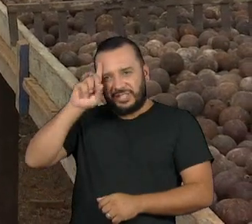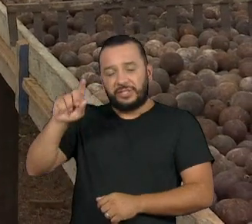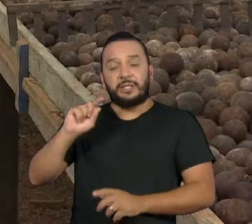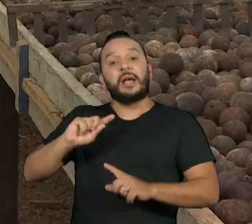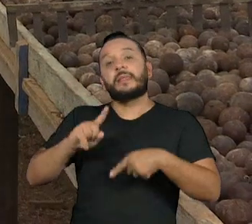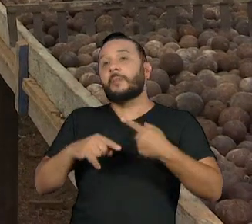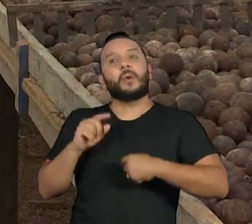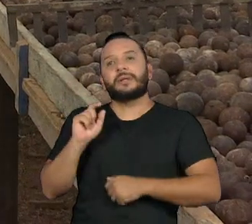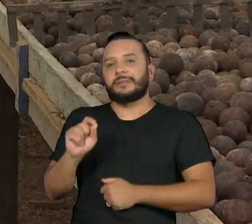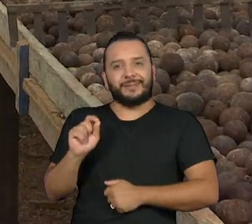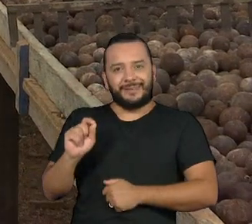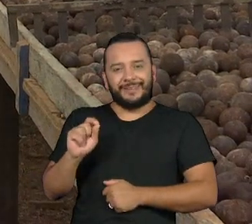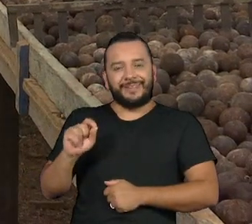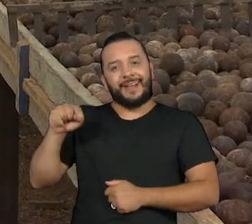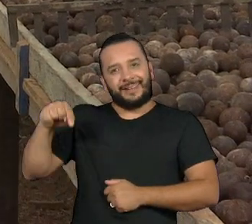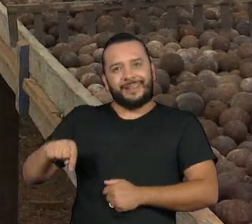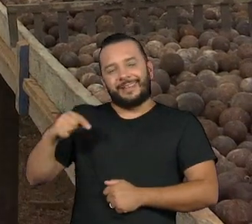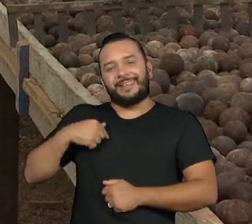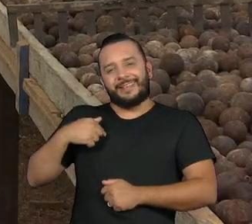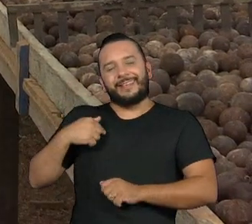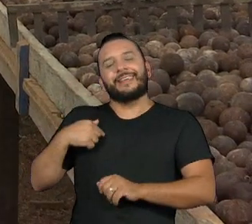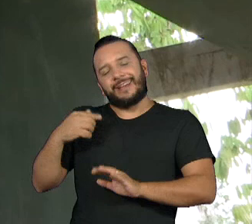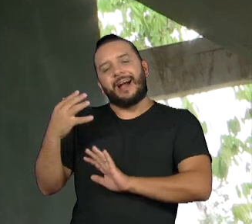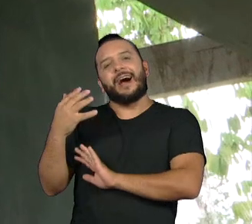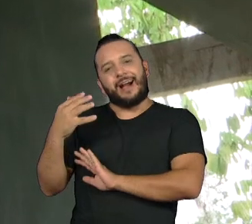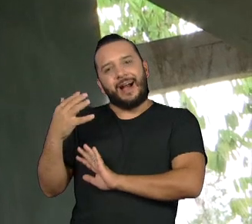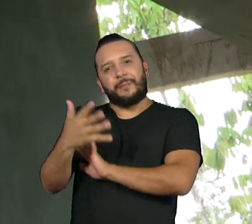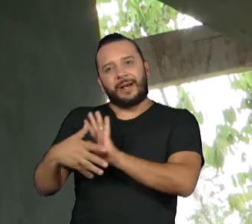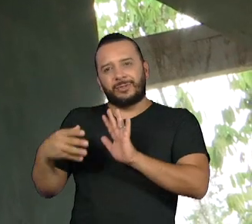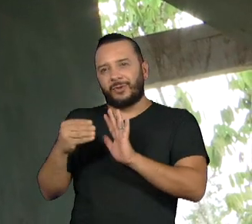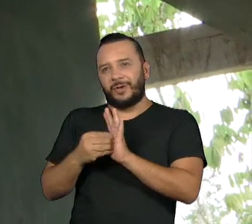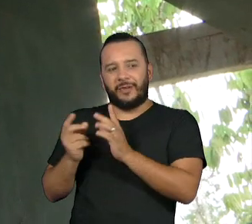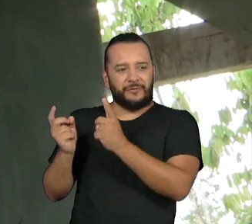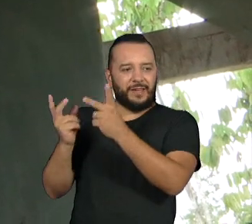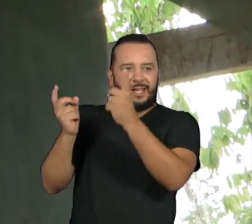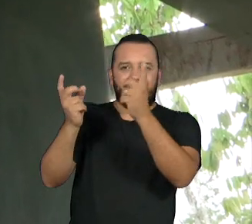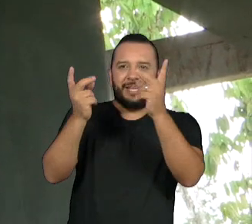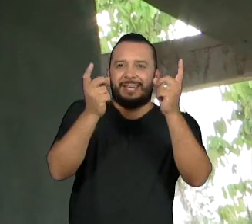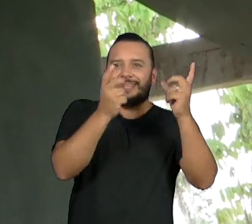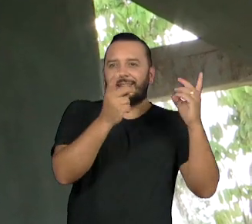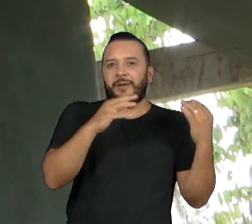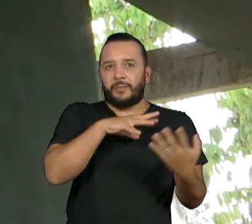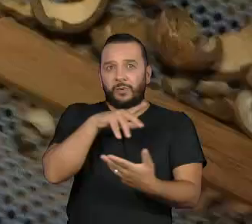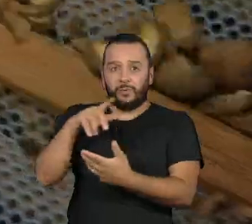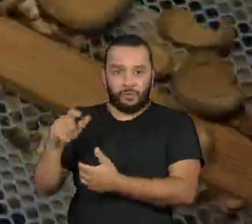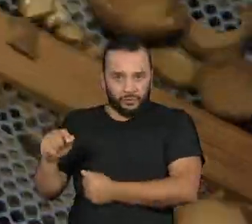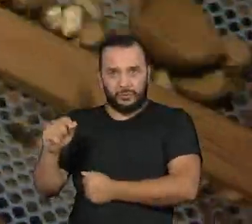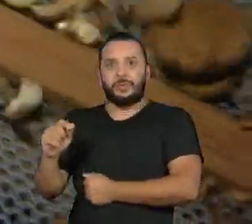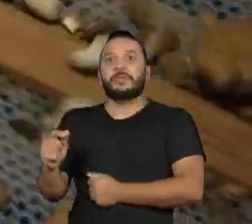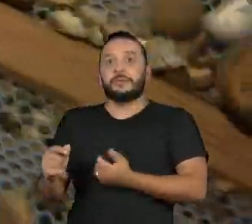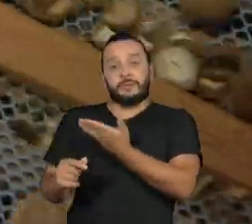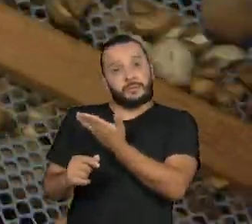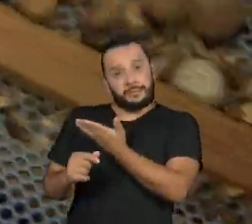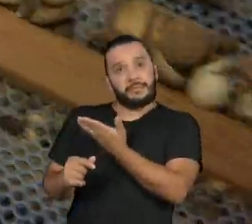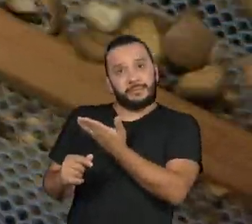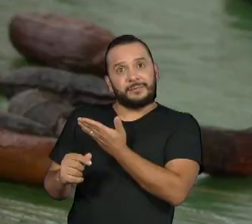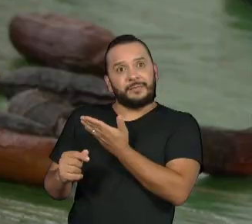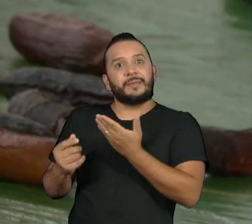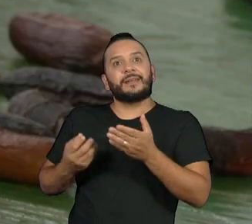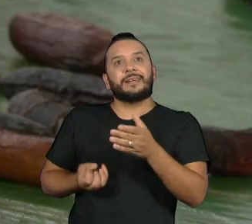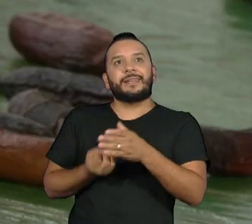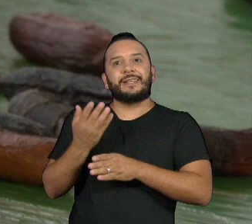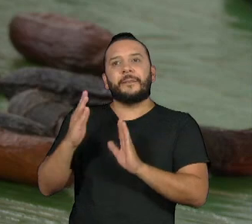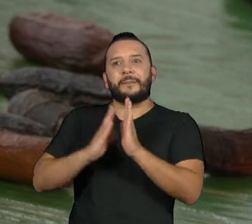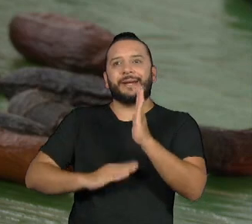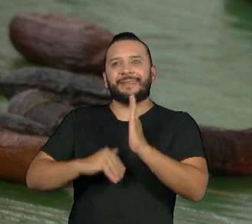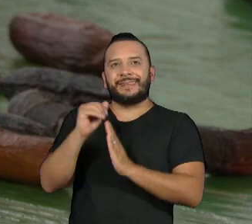depois sair da Amazônia e ganhar o mundo. As sementes processadas dão origem à manteiga